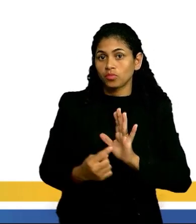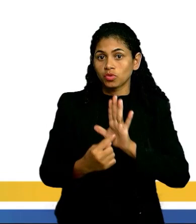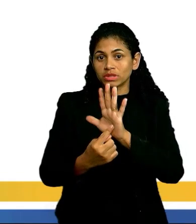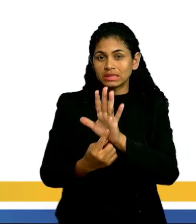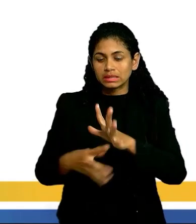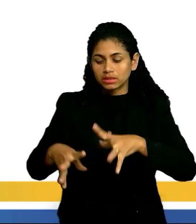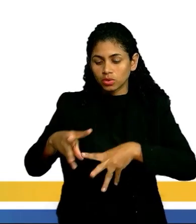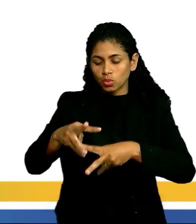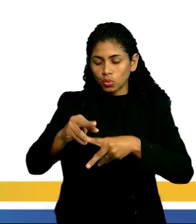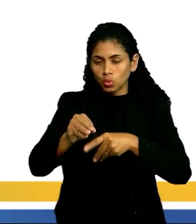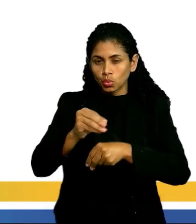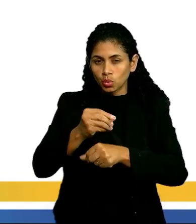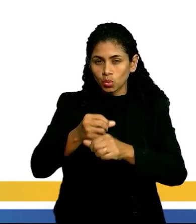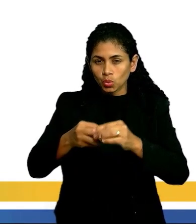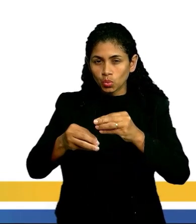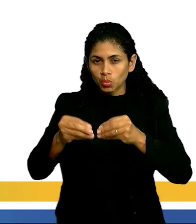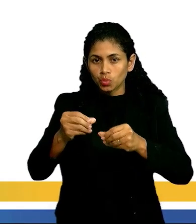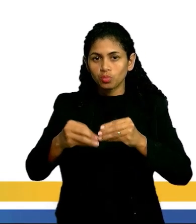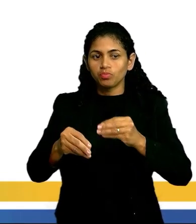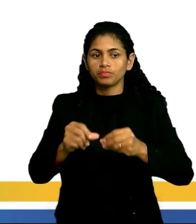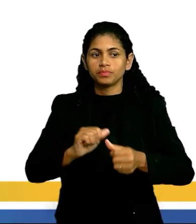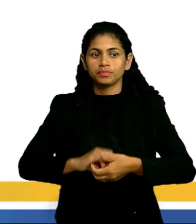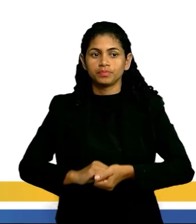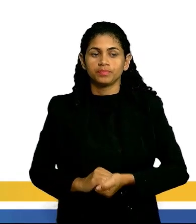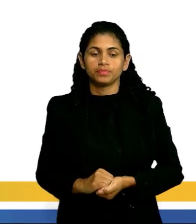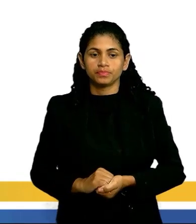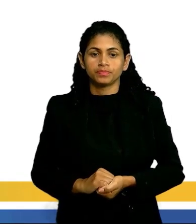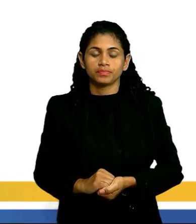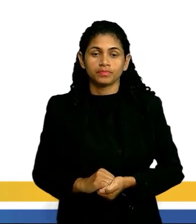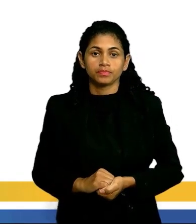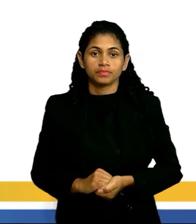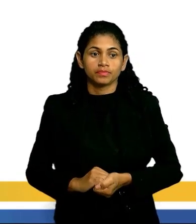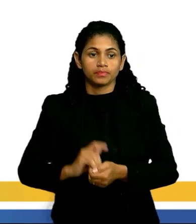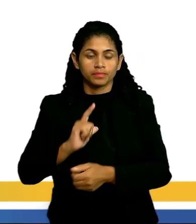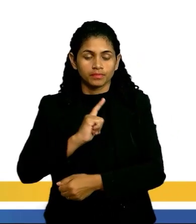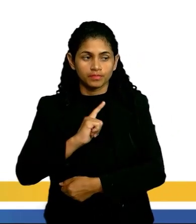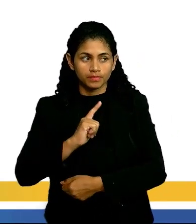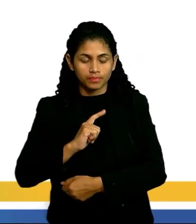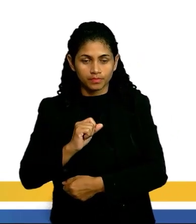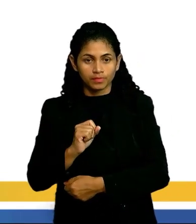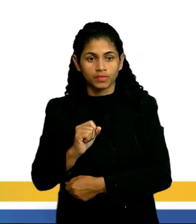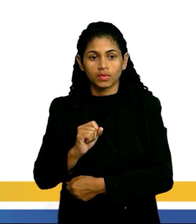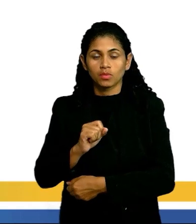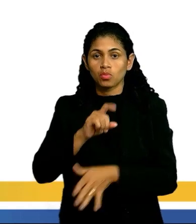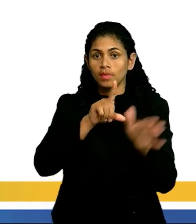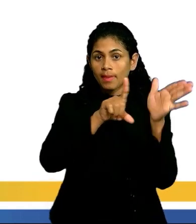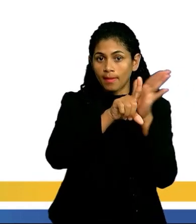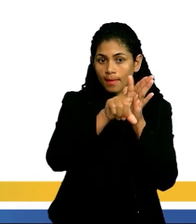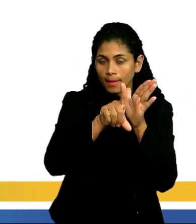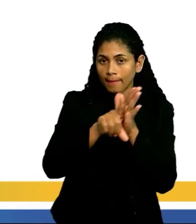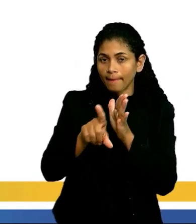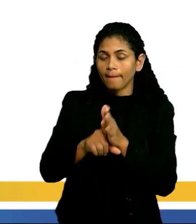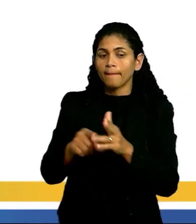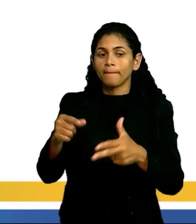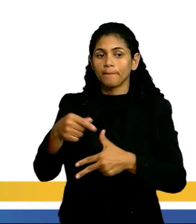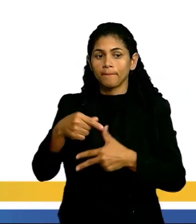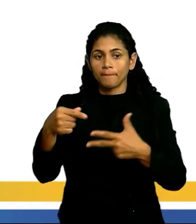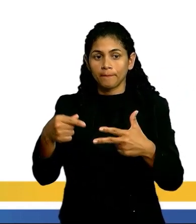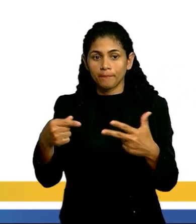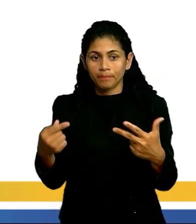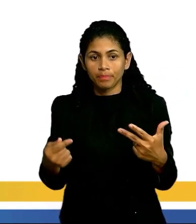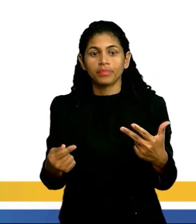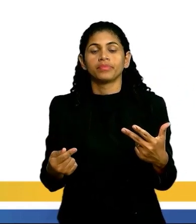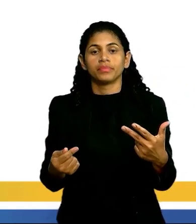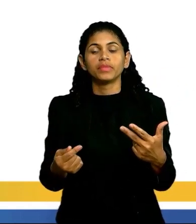oxidação. Perfeito? Olha só, nós temos aí na tela uma questão Enem, ela está lá